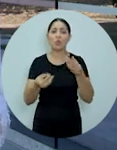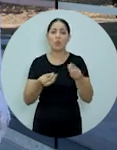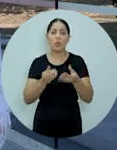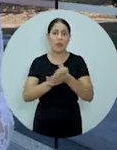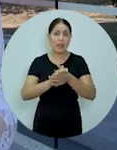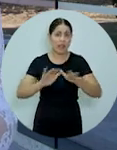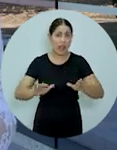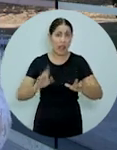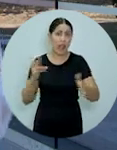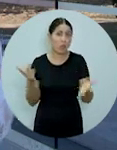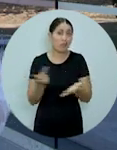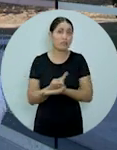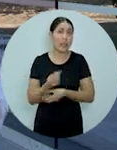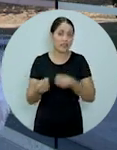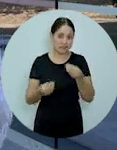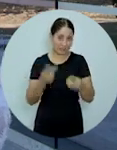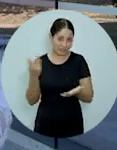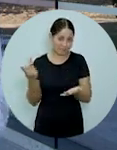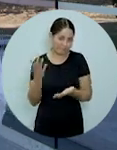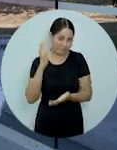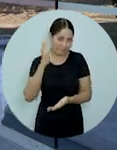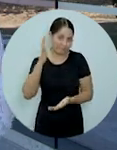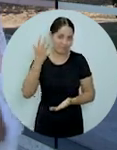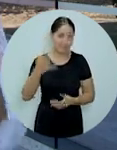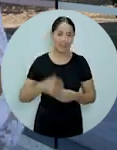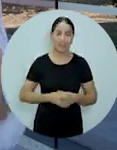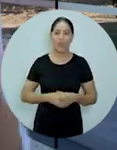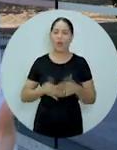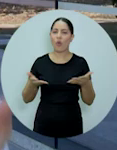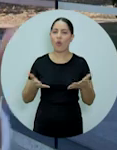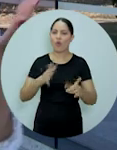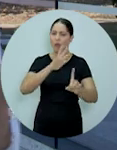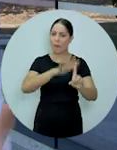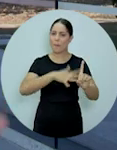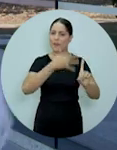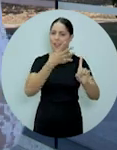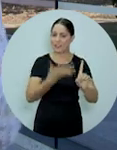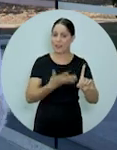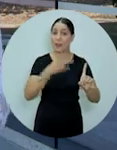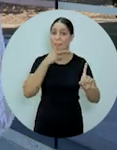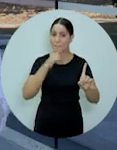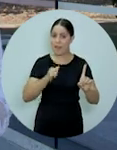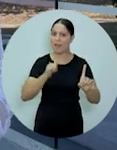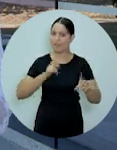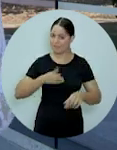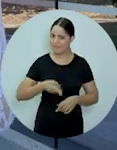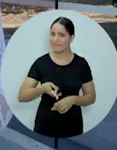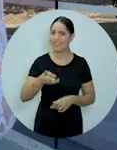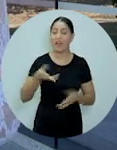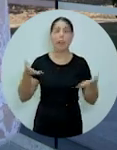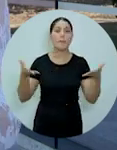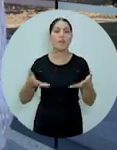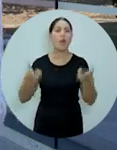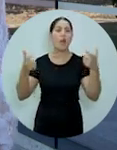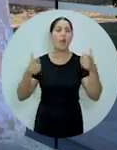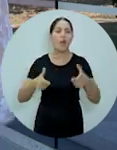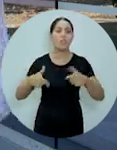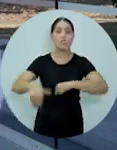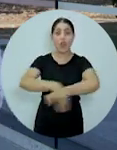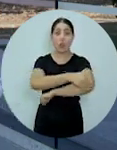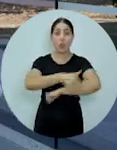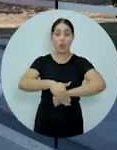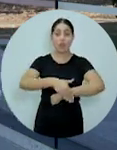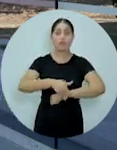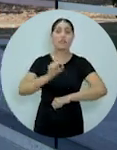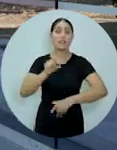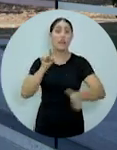de separação. E neste bloco, a OAB Entrevista, que homenageia os papais, continua, mas agora